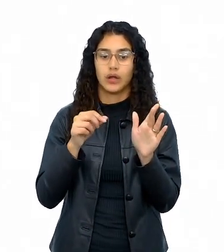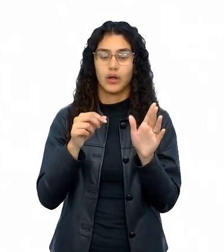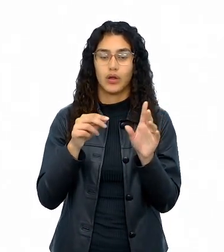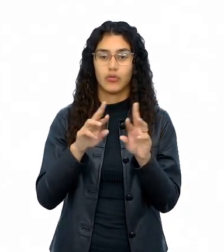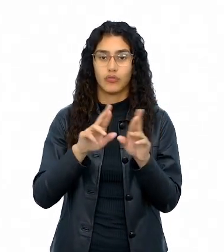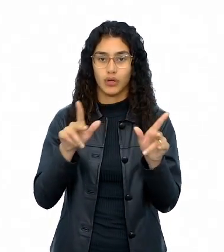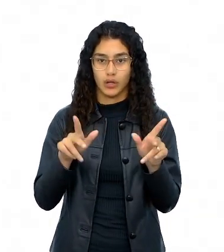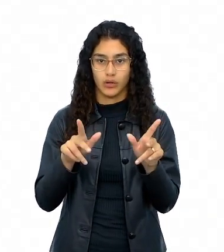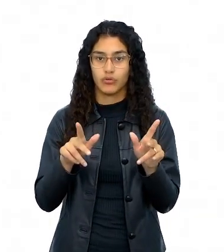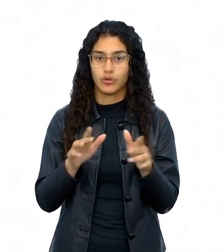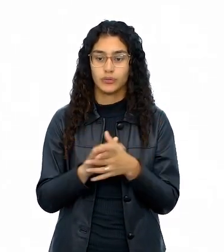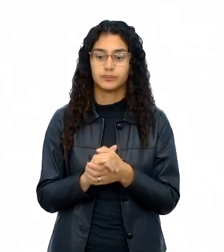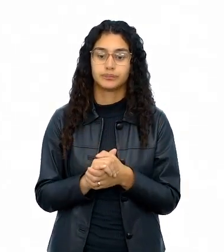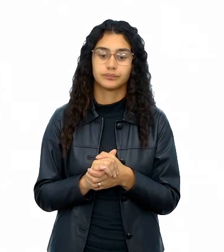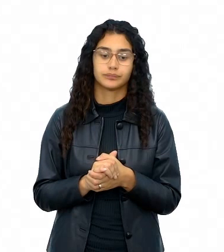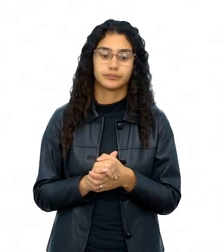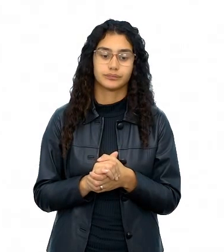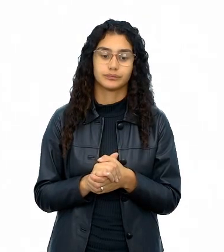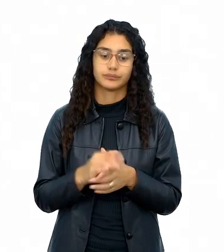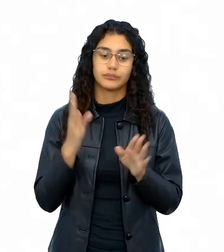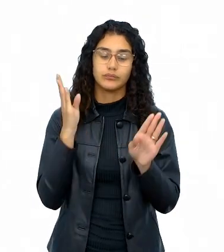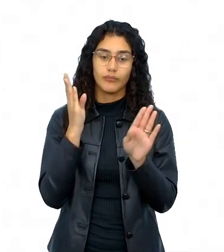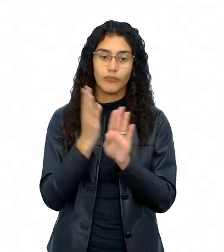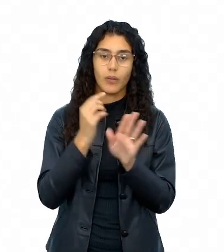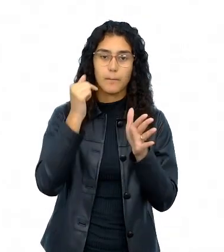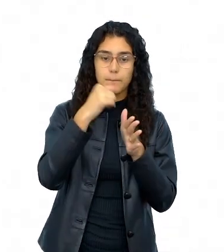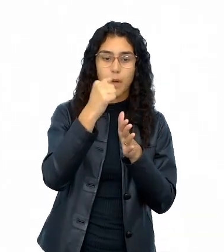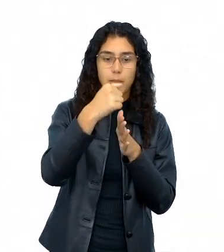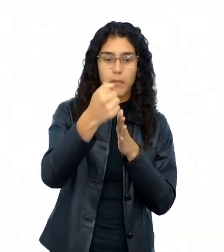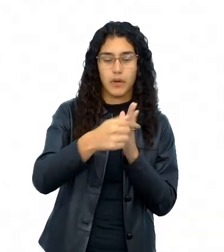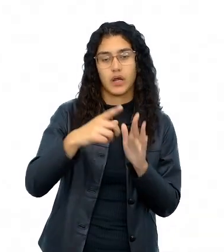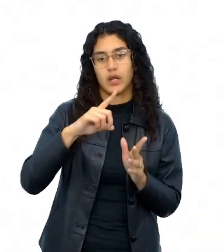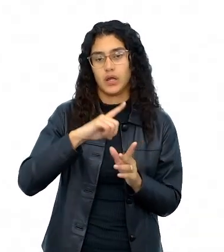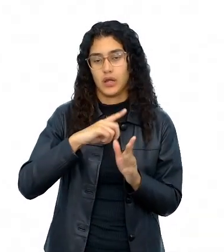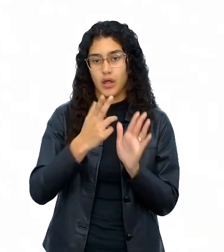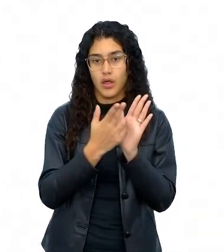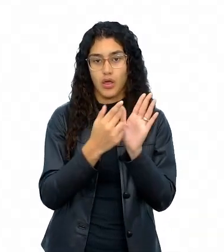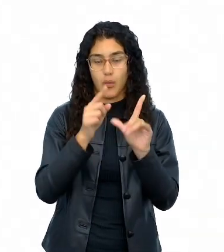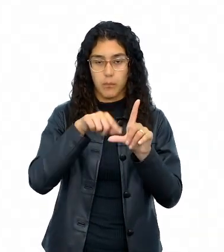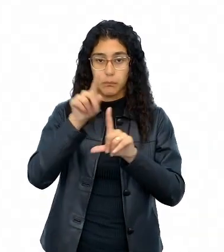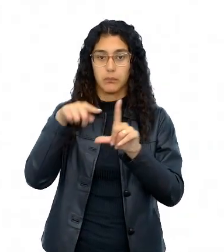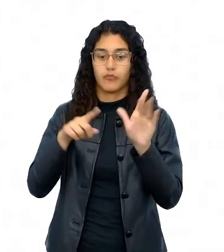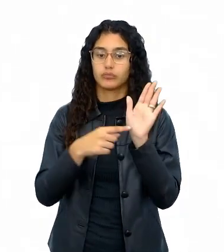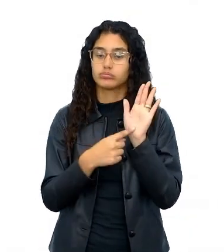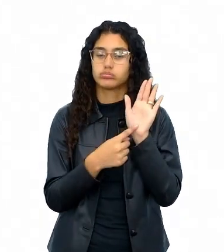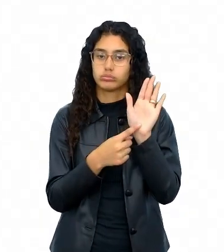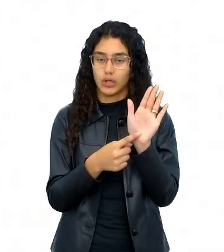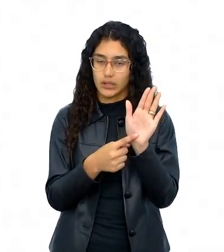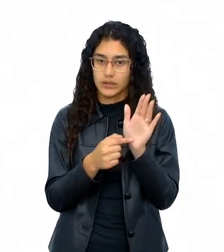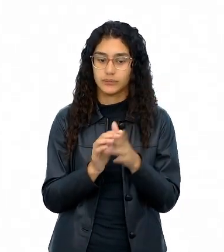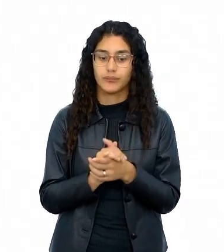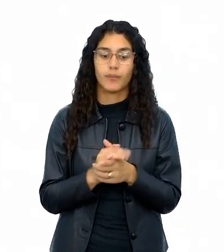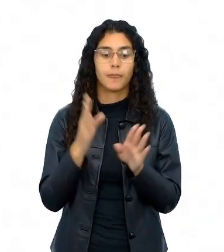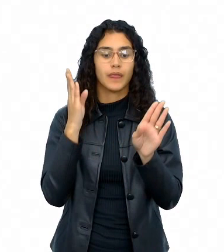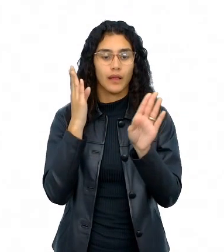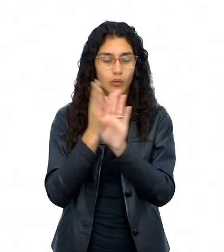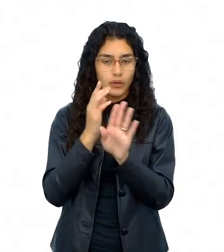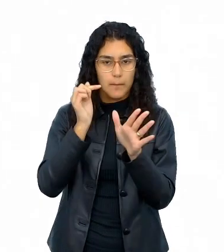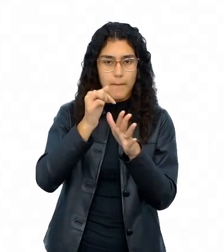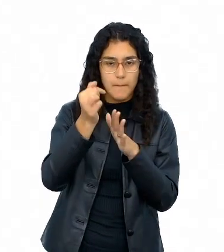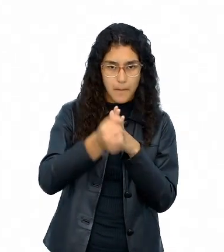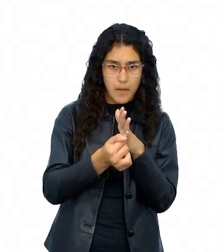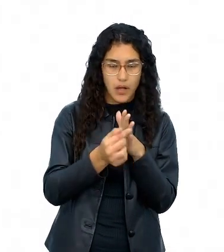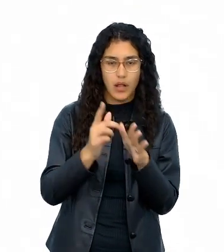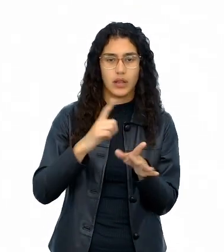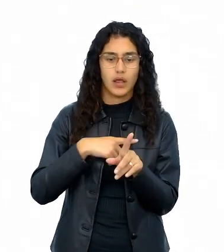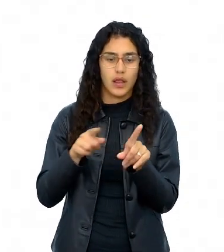comando. Então, vou achar os pontos que o gráfico cruza o eixo T. Achei os pontos? Lembra